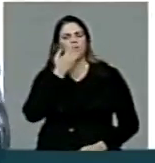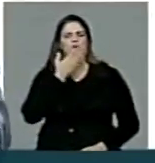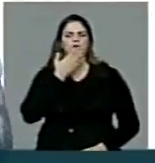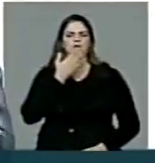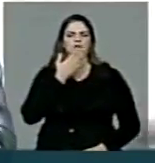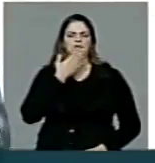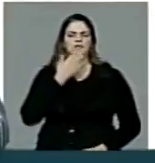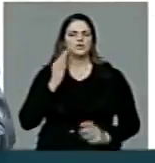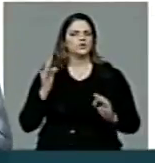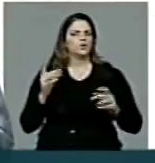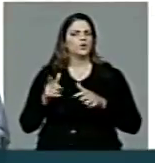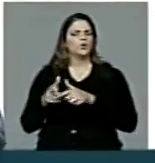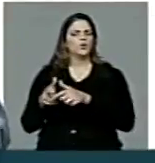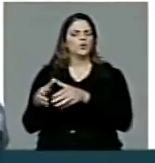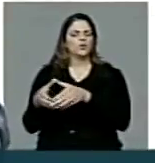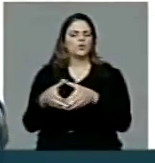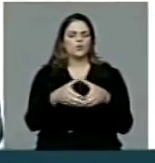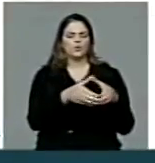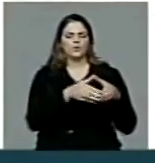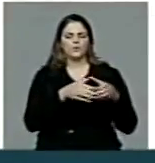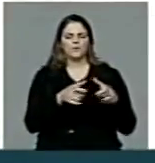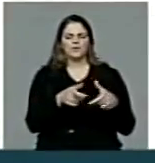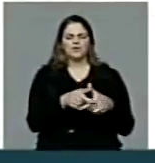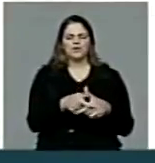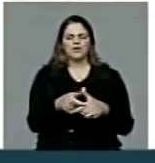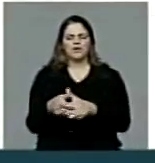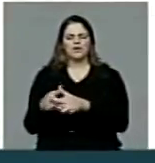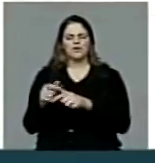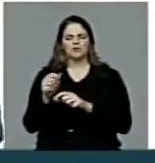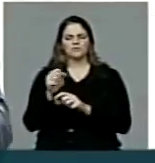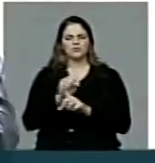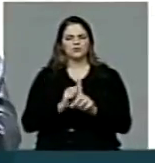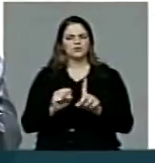setores minorizados, de mulheres, setores minorizados,